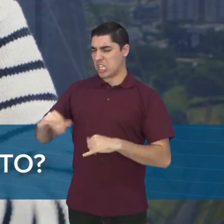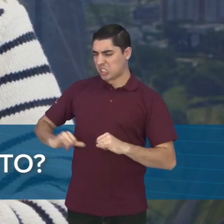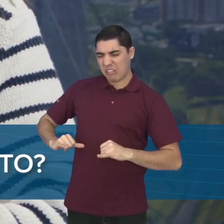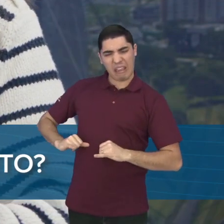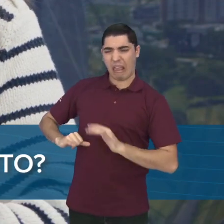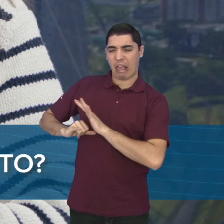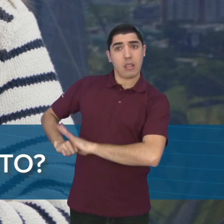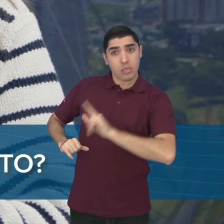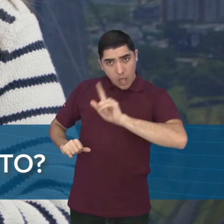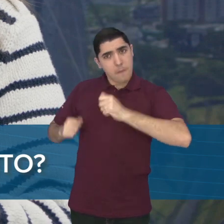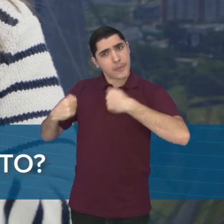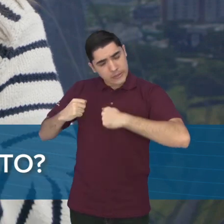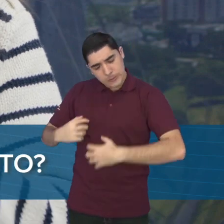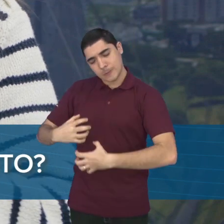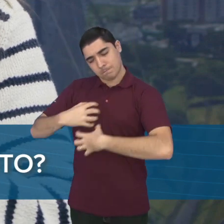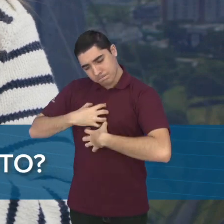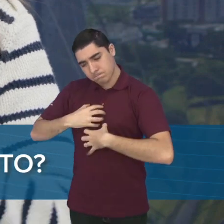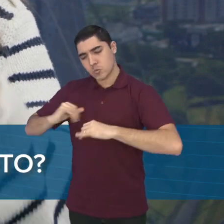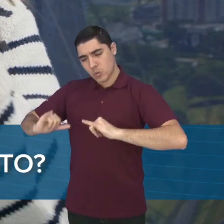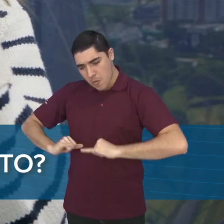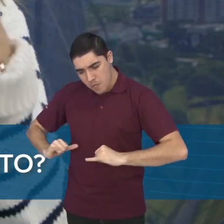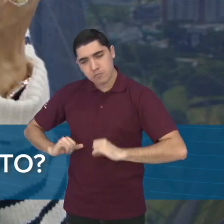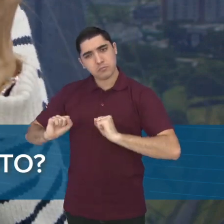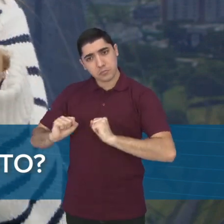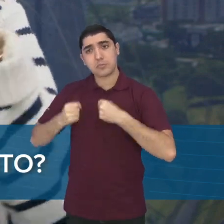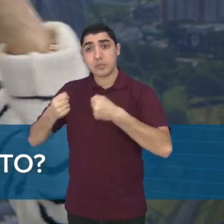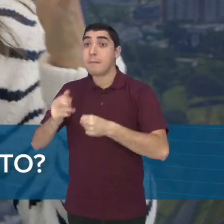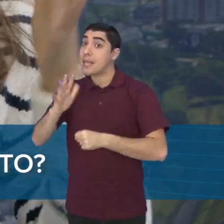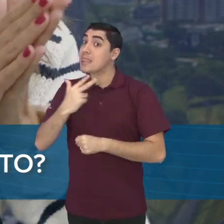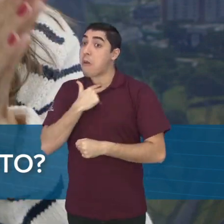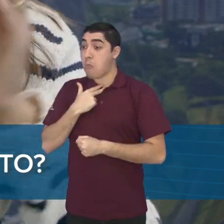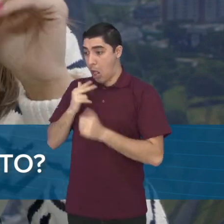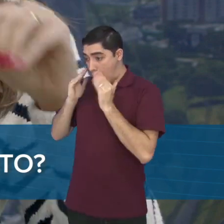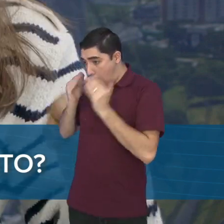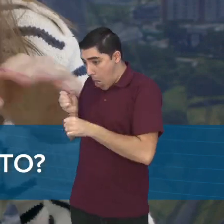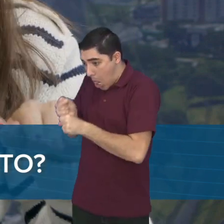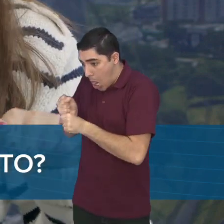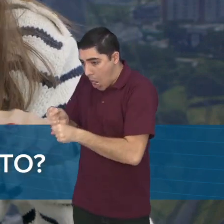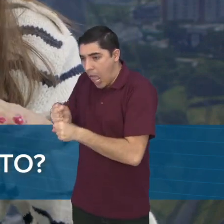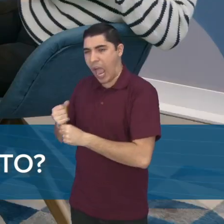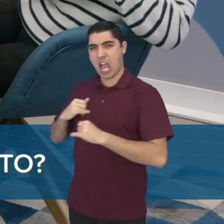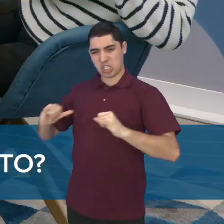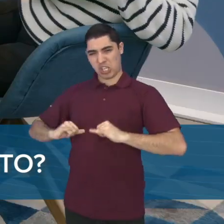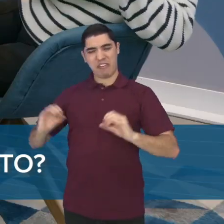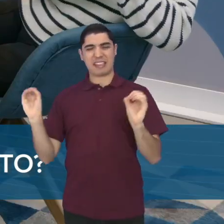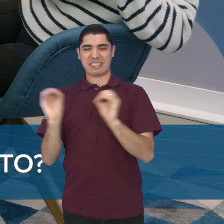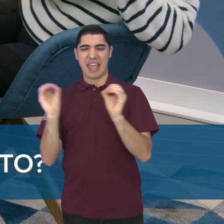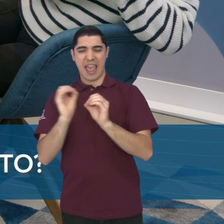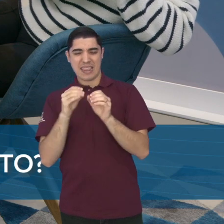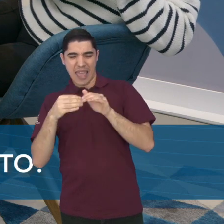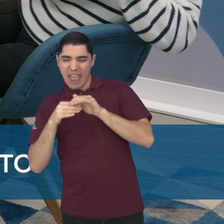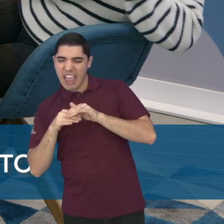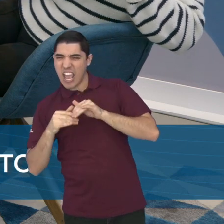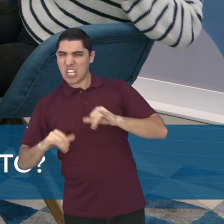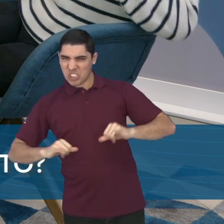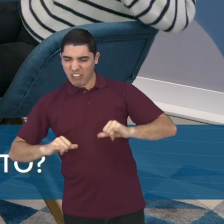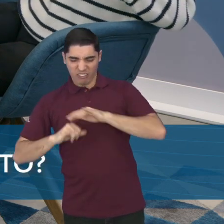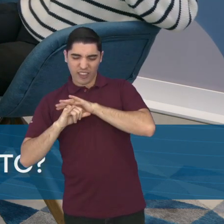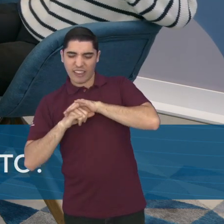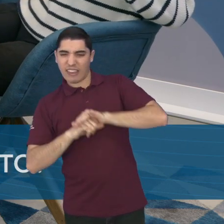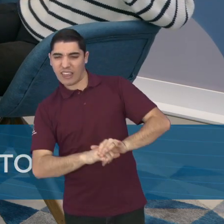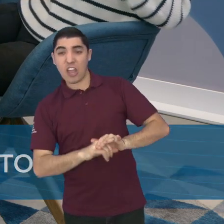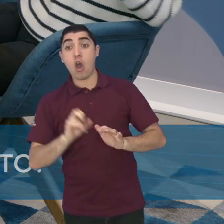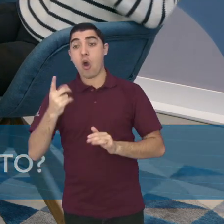não vou sofrer, né? E aí são esses os cuidados, os extremos. Não vou sofrer e guardo na gavetinha, né? Como eu falo com os pacientes, depois, né?